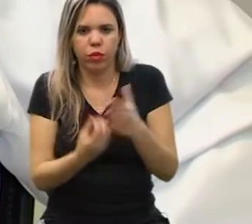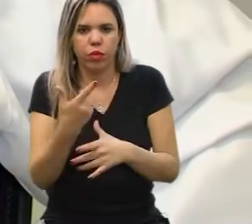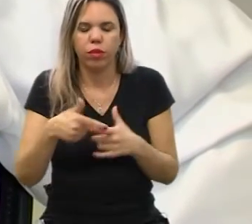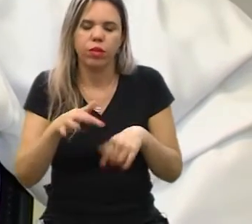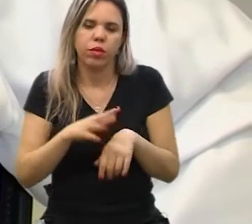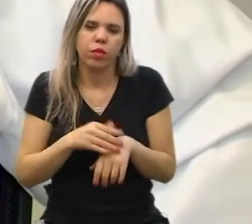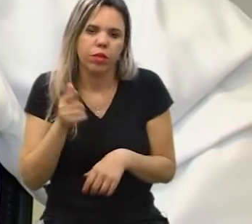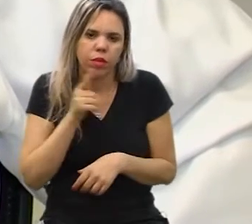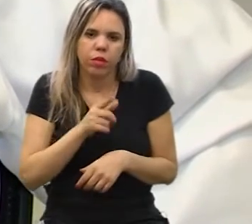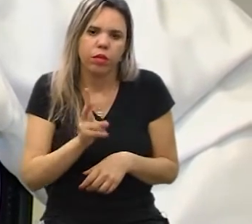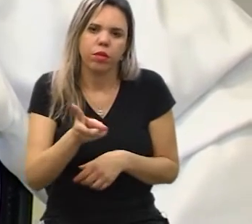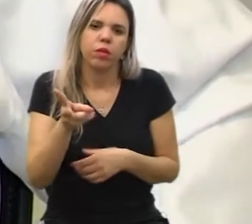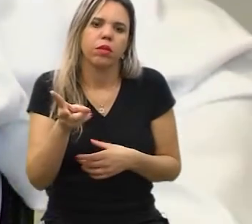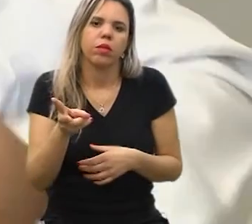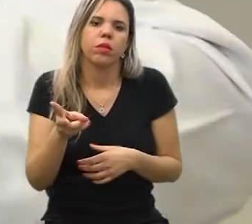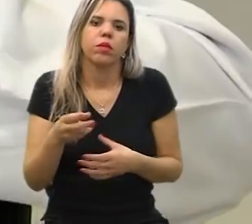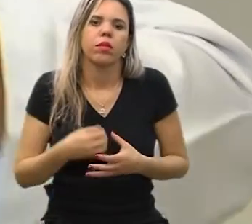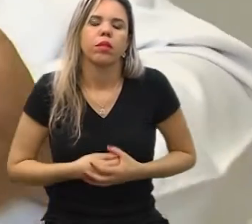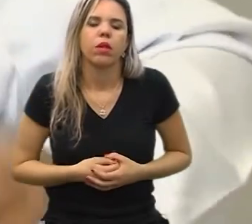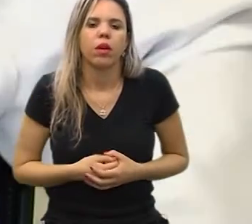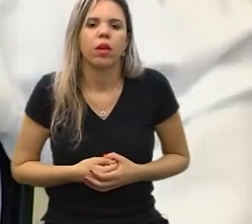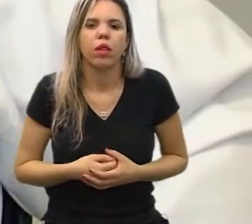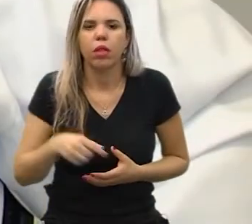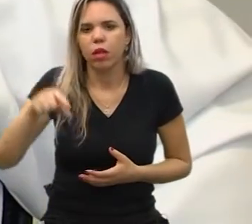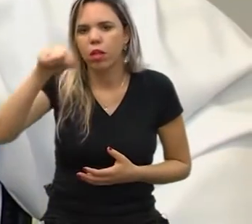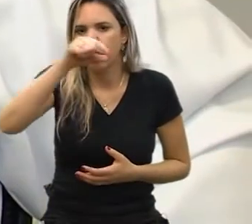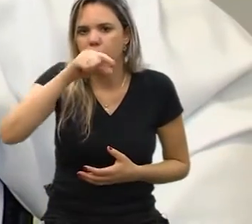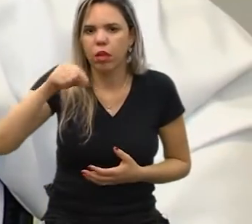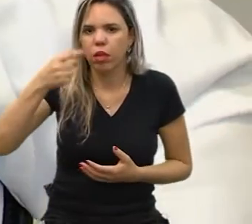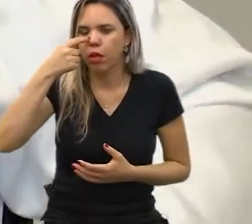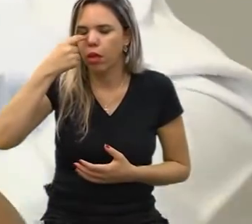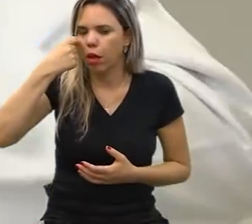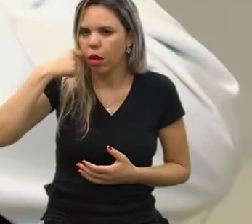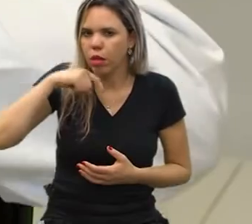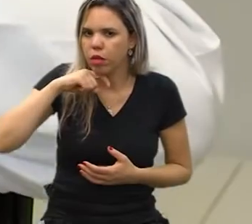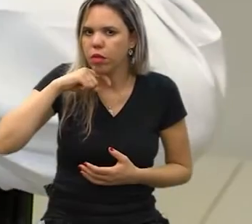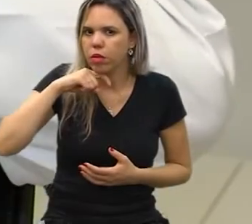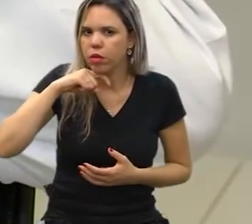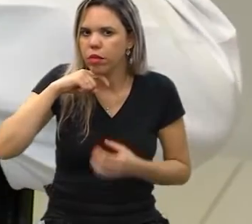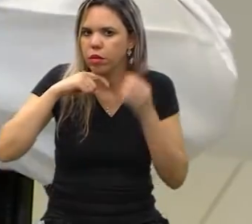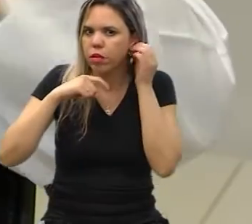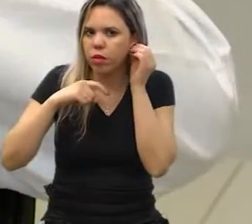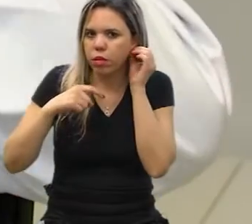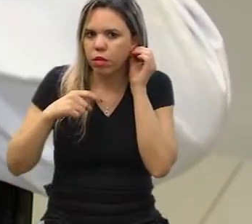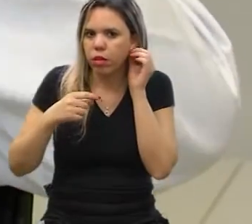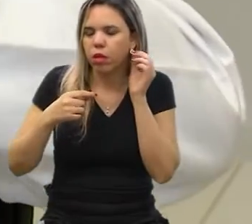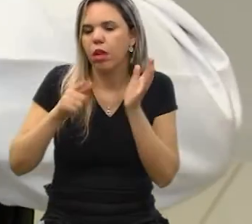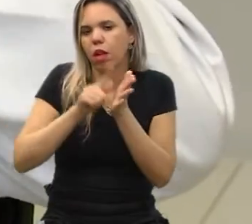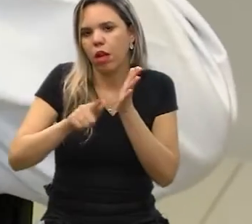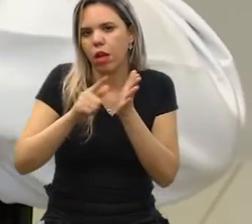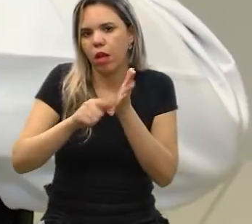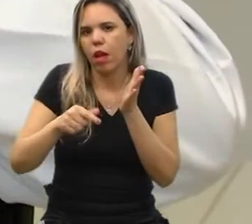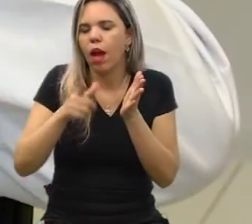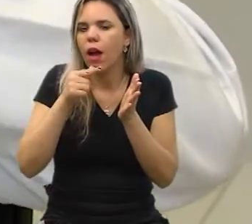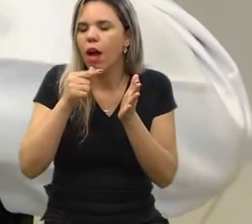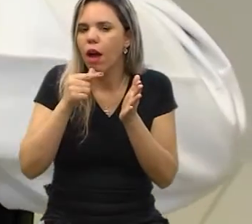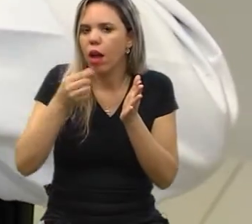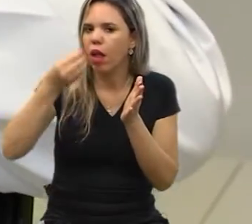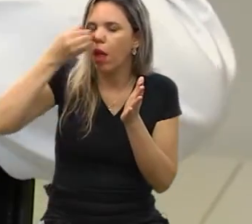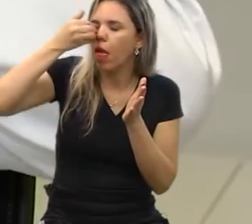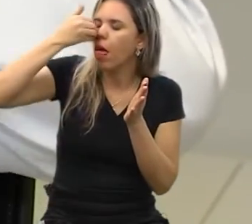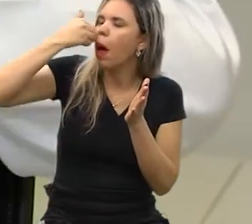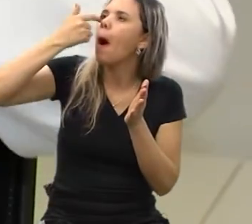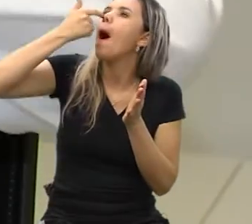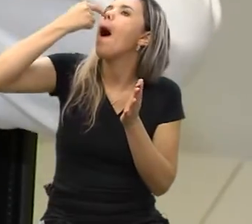é que a gente consiga manter artificialmente a umidificação dessas narinas, seja com a lavagem, não a própria água de torneira,